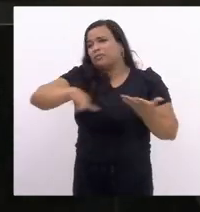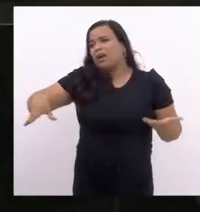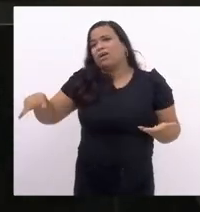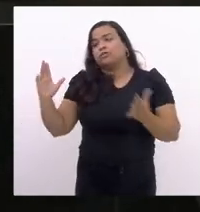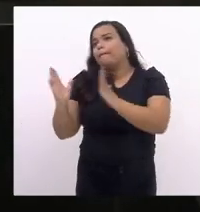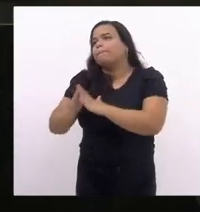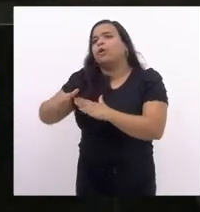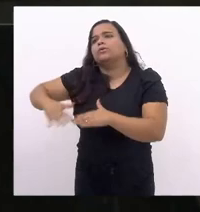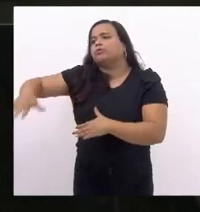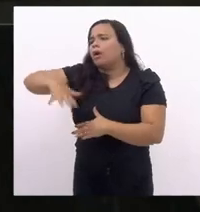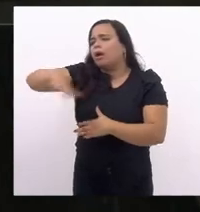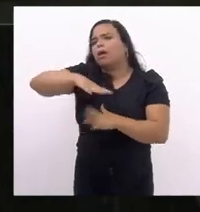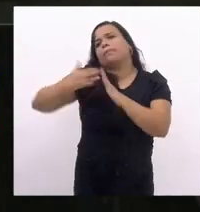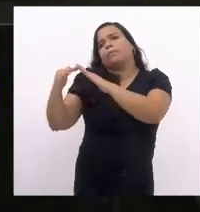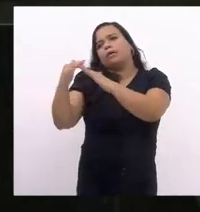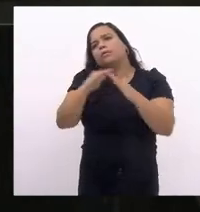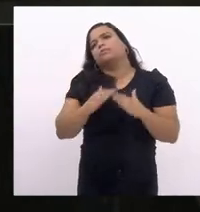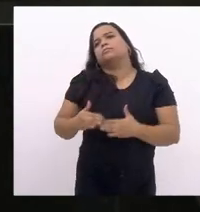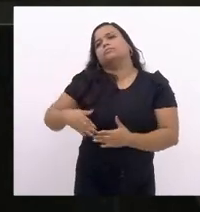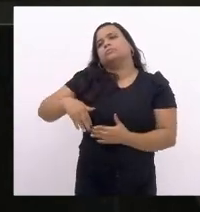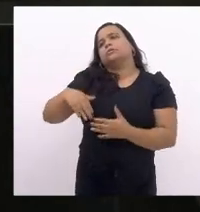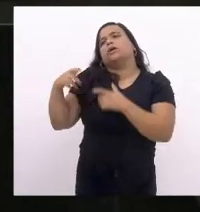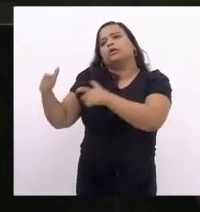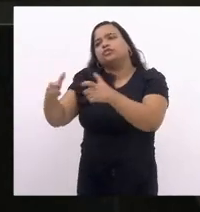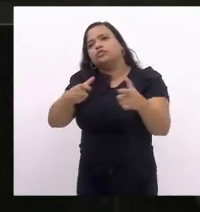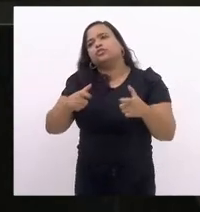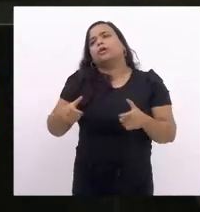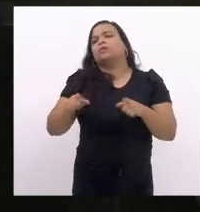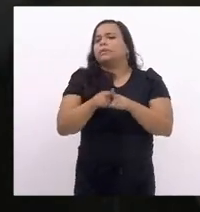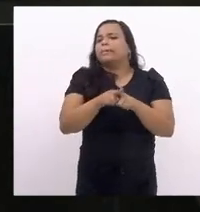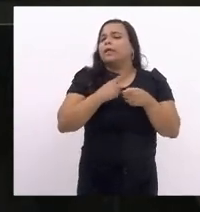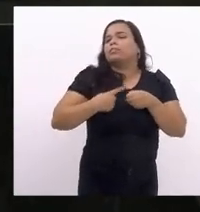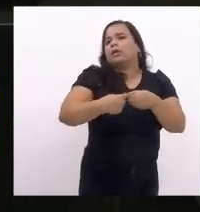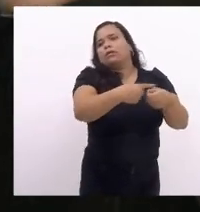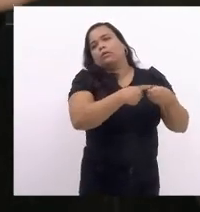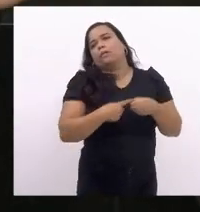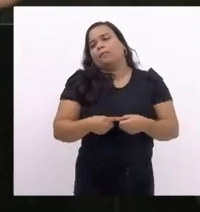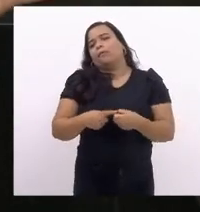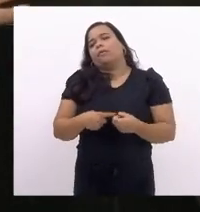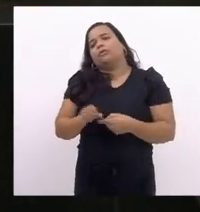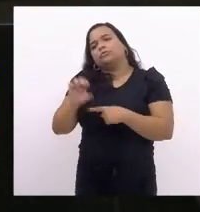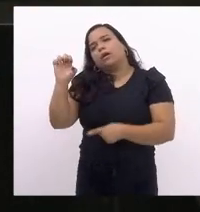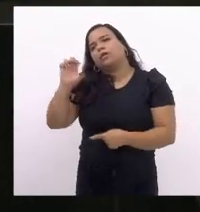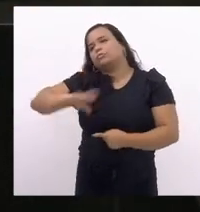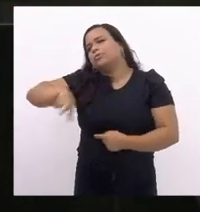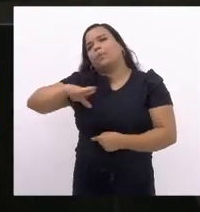áreas populares, das periferias da região metropolitana e do interior do Estado. Não era momento para fazer essa reforma, muito